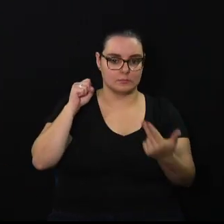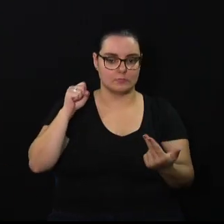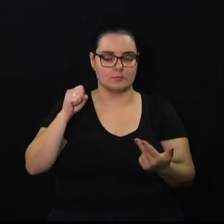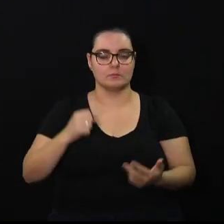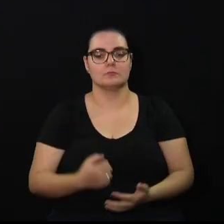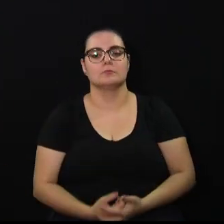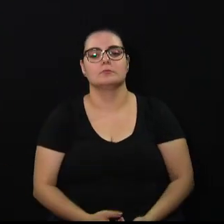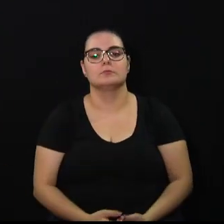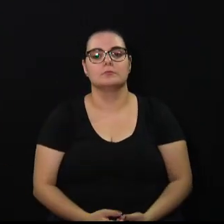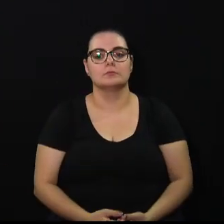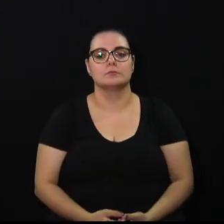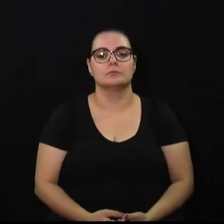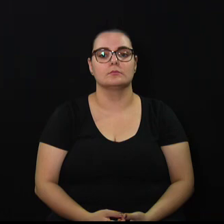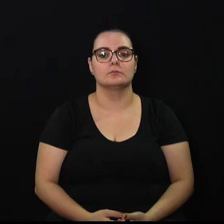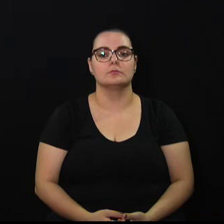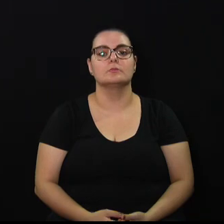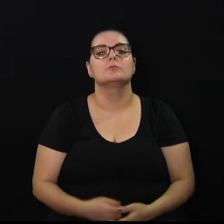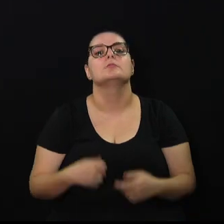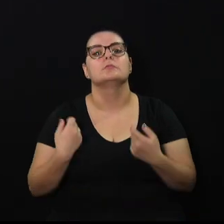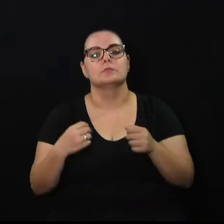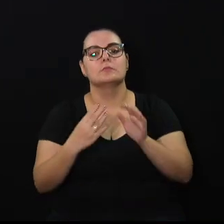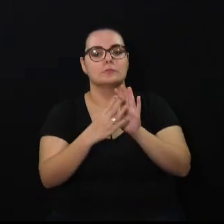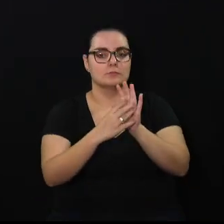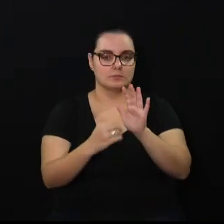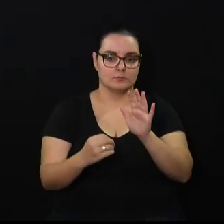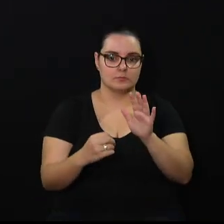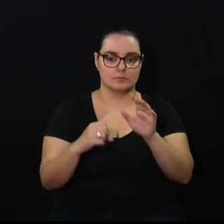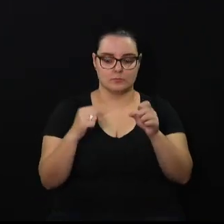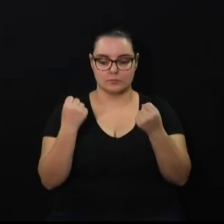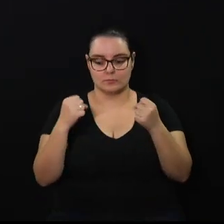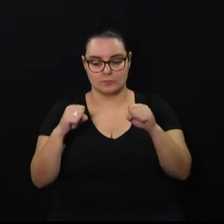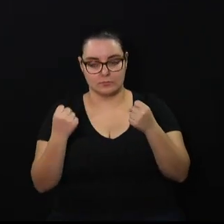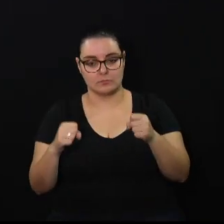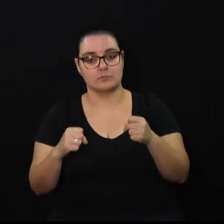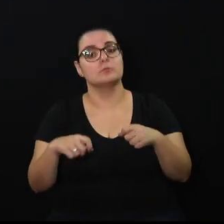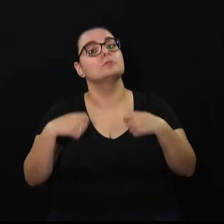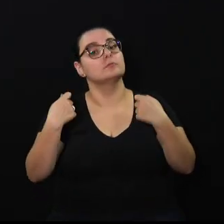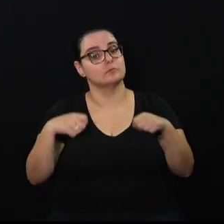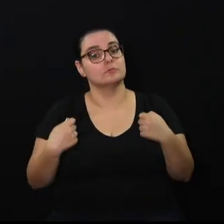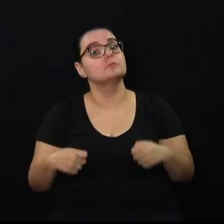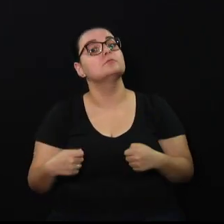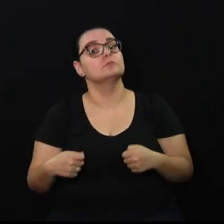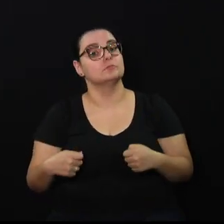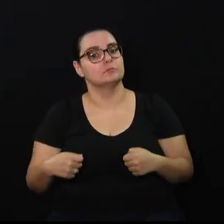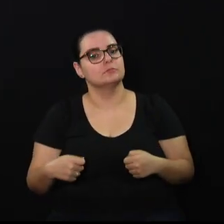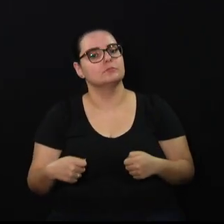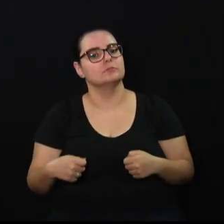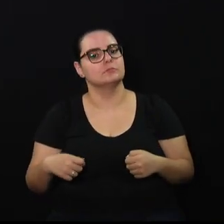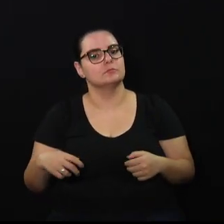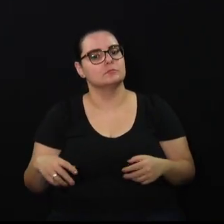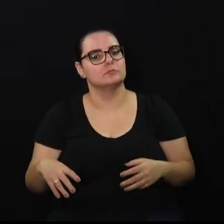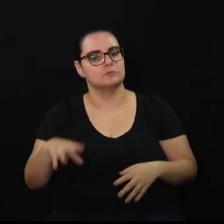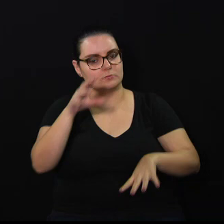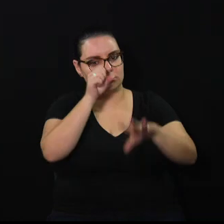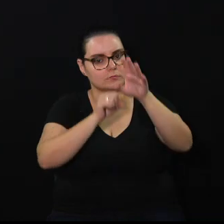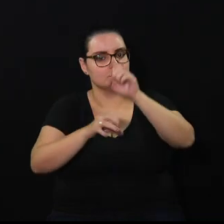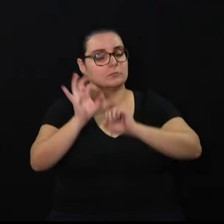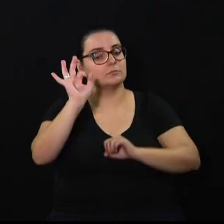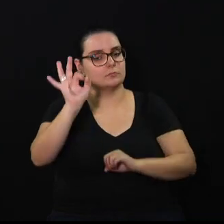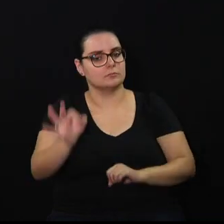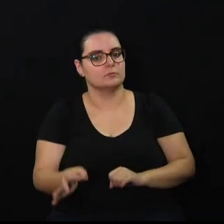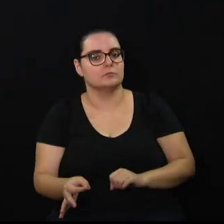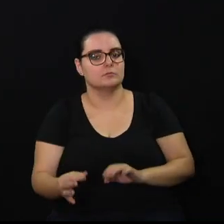para isso é imprescindível que a limitação motora esteja bem instalada nessa criança nesse paciente a 100 a